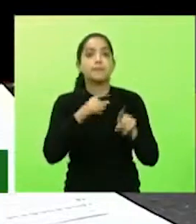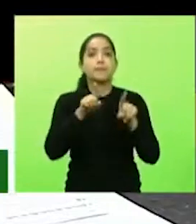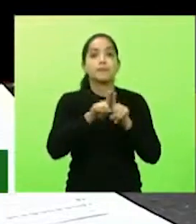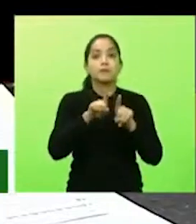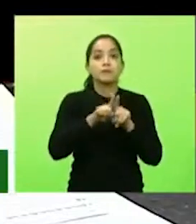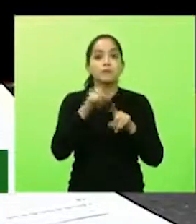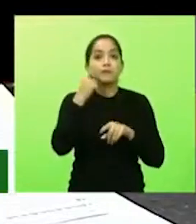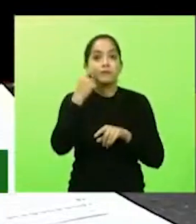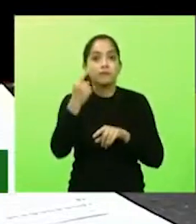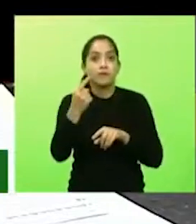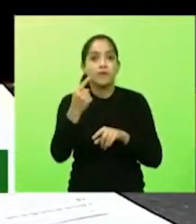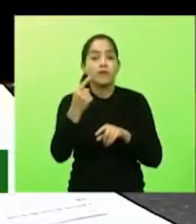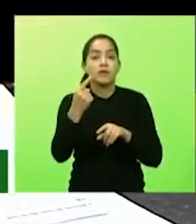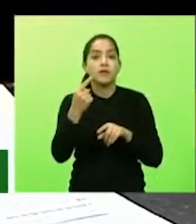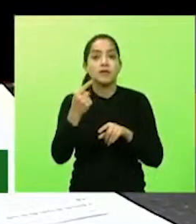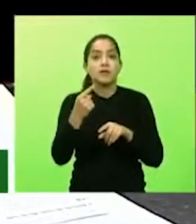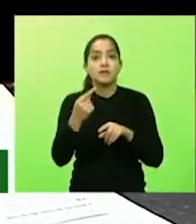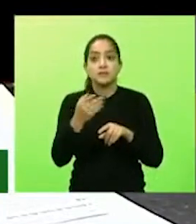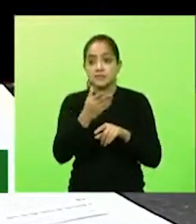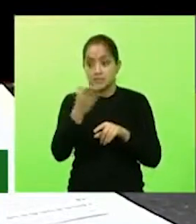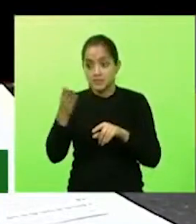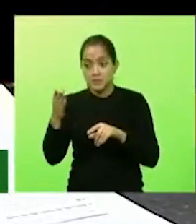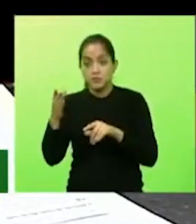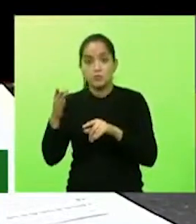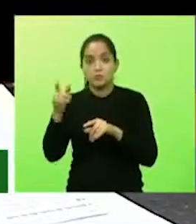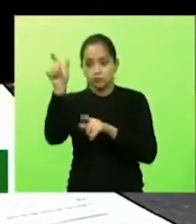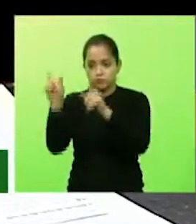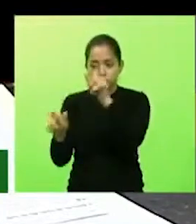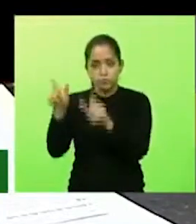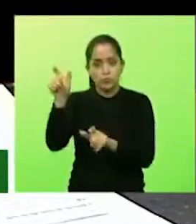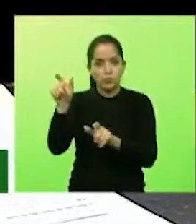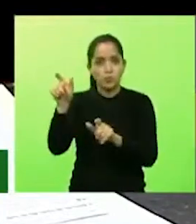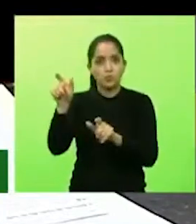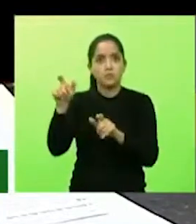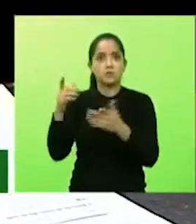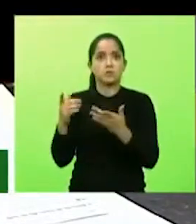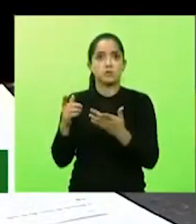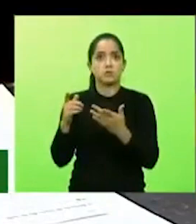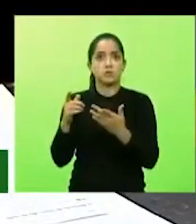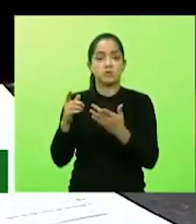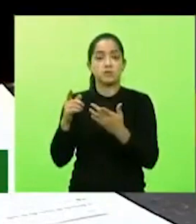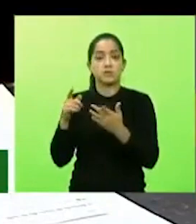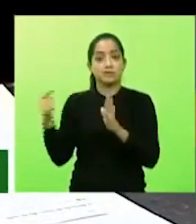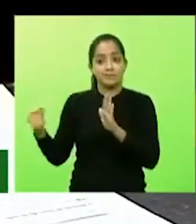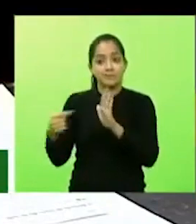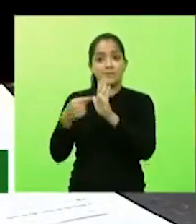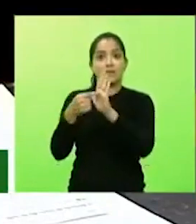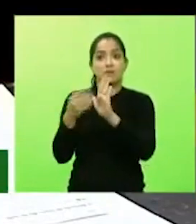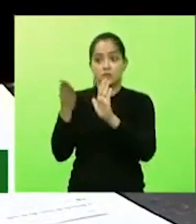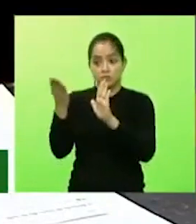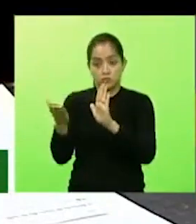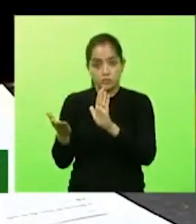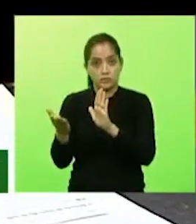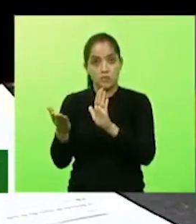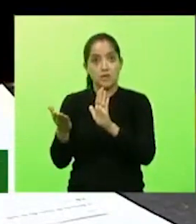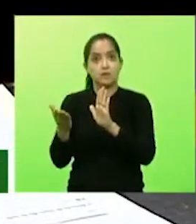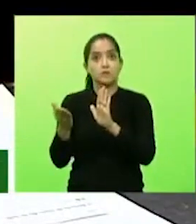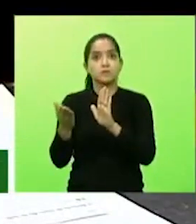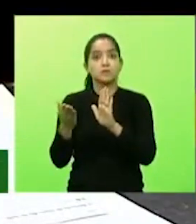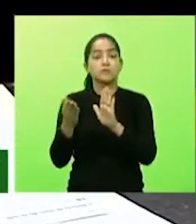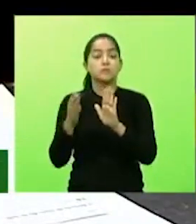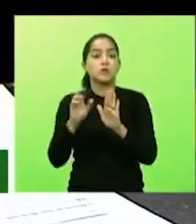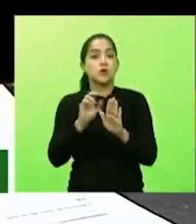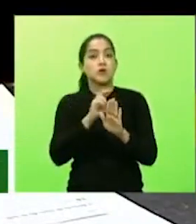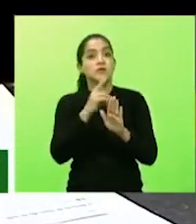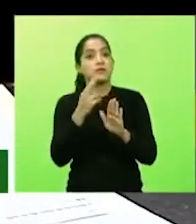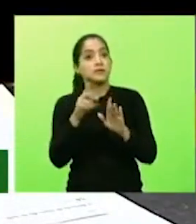ver se os denunciados tinham legitimidade passiva para estar presentes e se haveria indícios